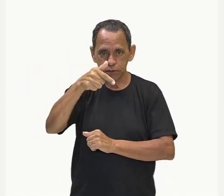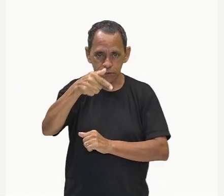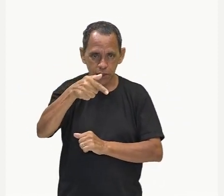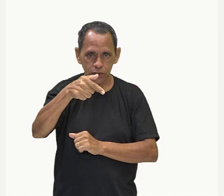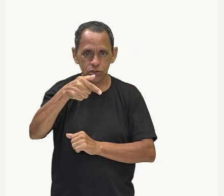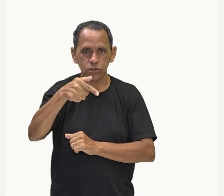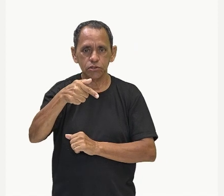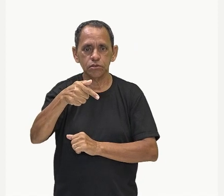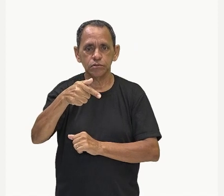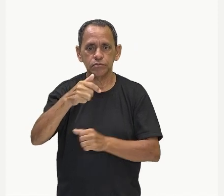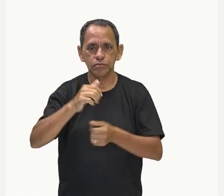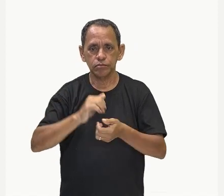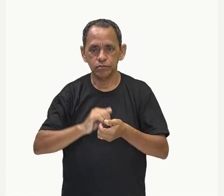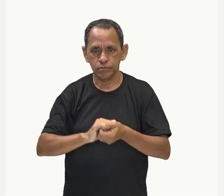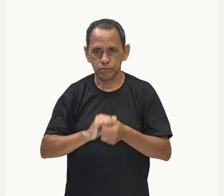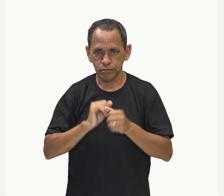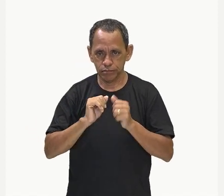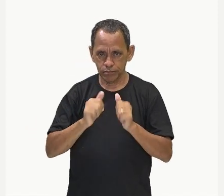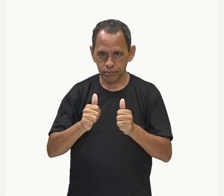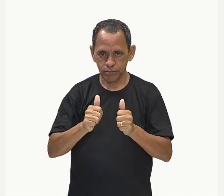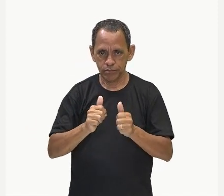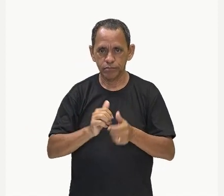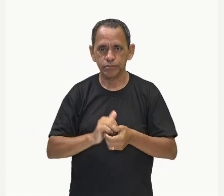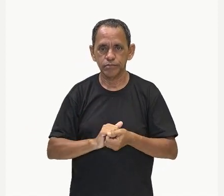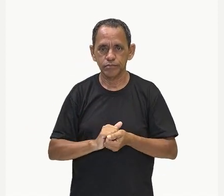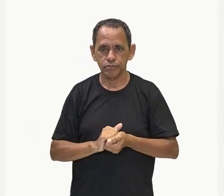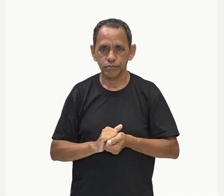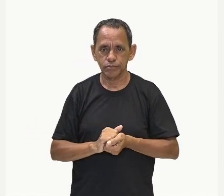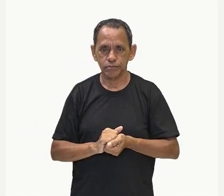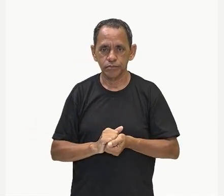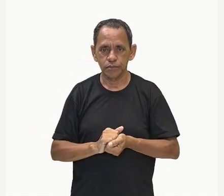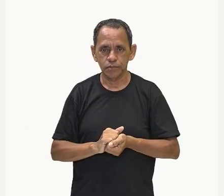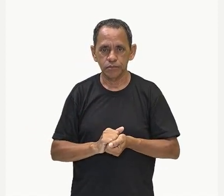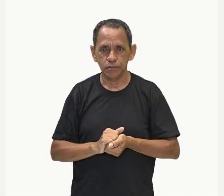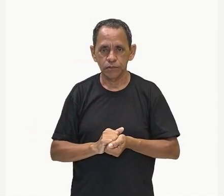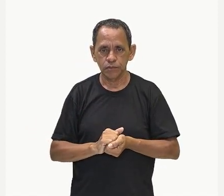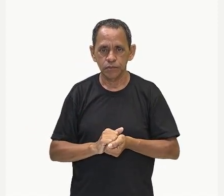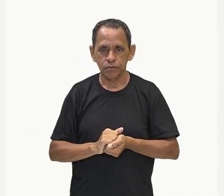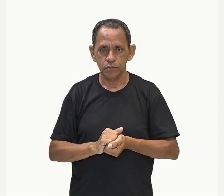11,7. Tudo bem? Que é exatamente o que está aqui, ó.